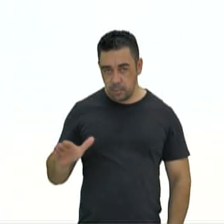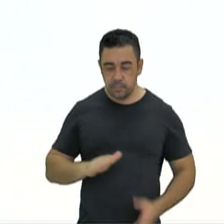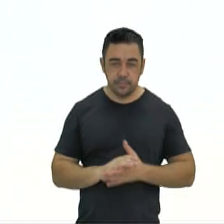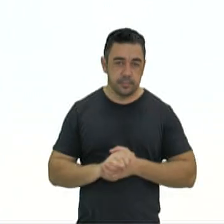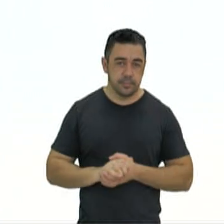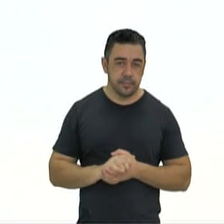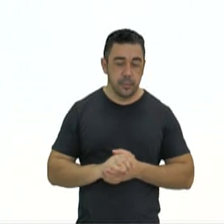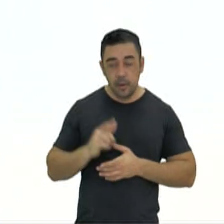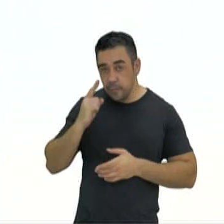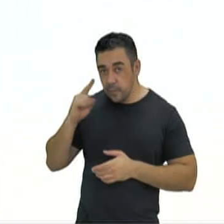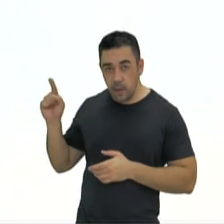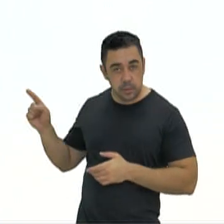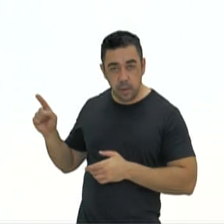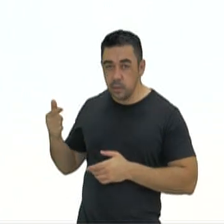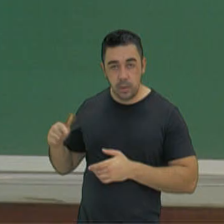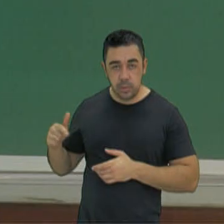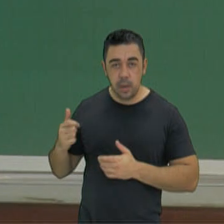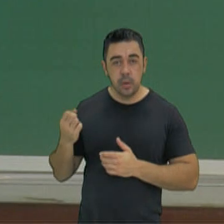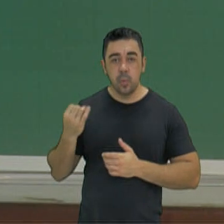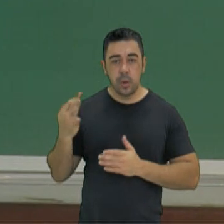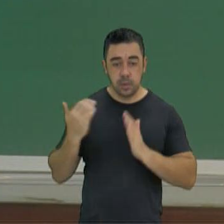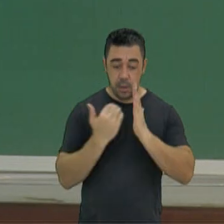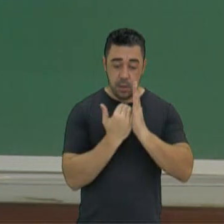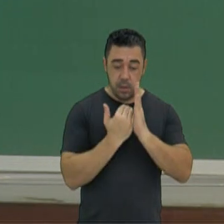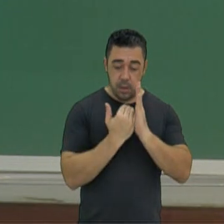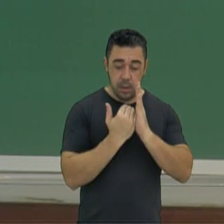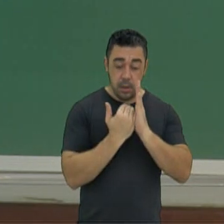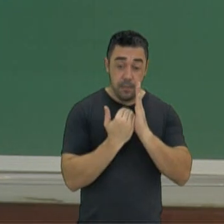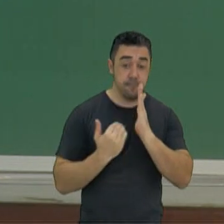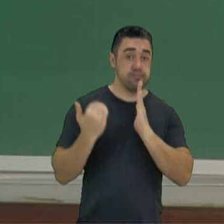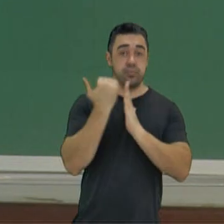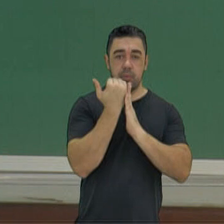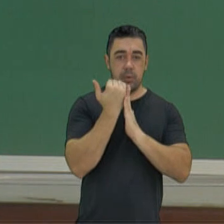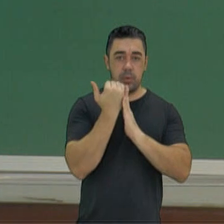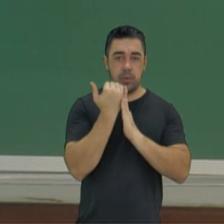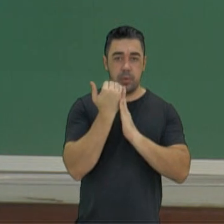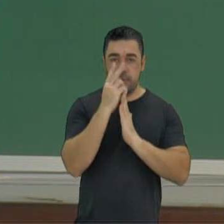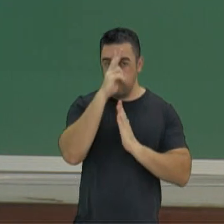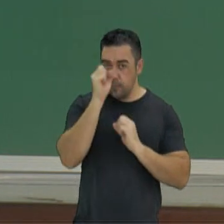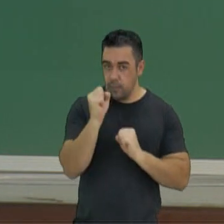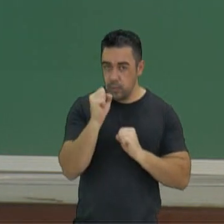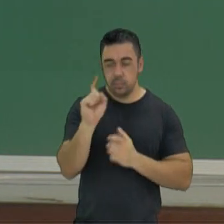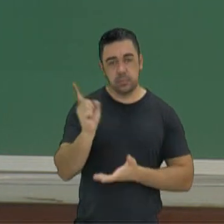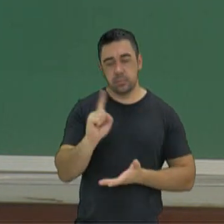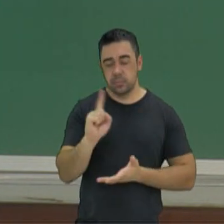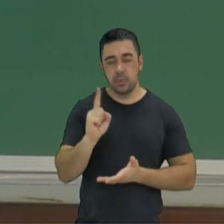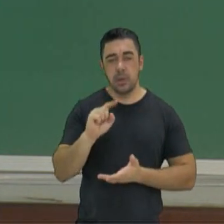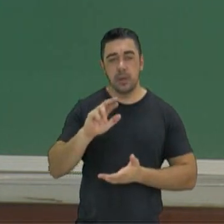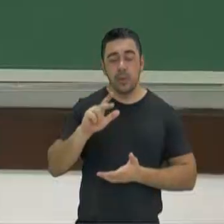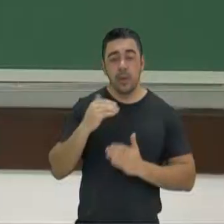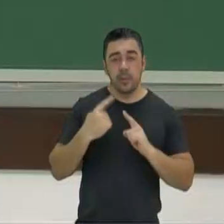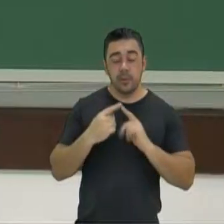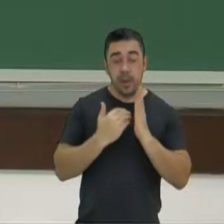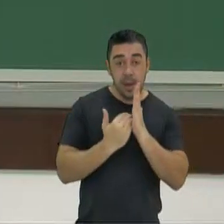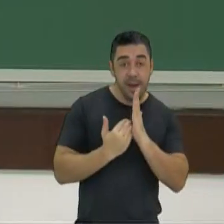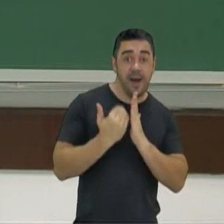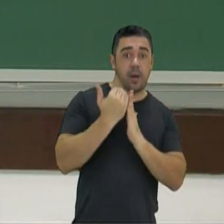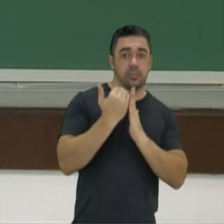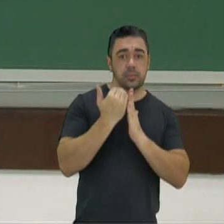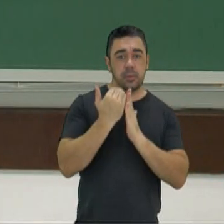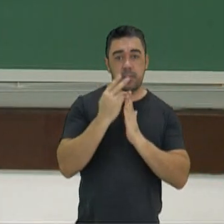que não consta aqui intensidade elevada ou vigorosa. Por quê? Porque na intensidade alta ou